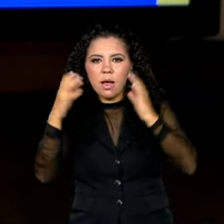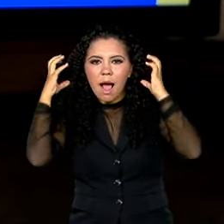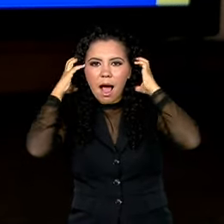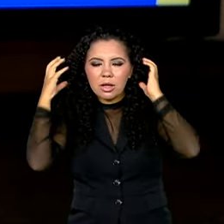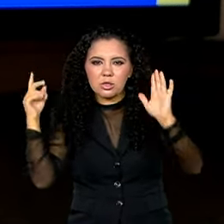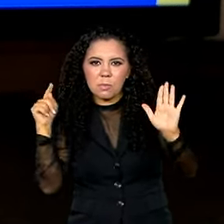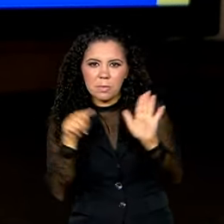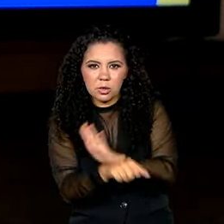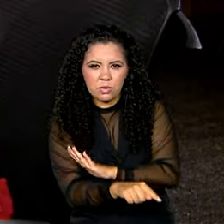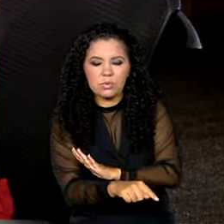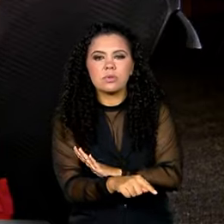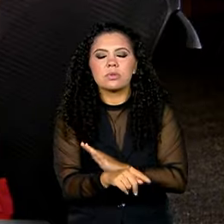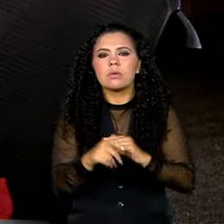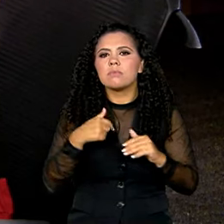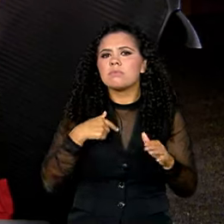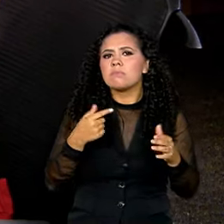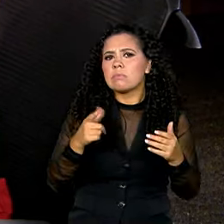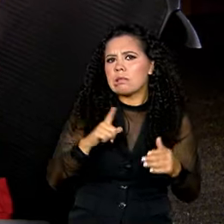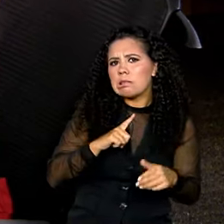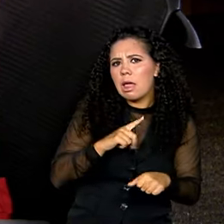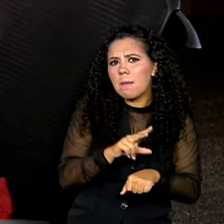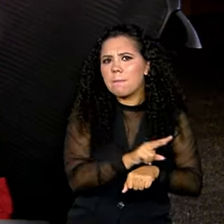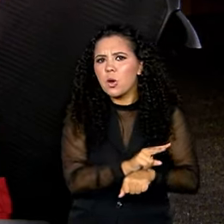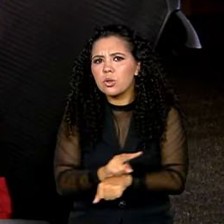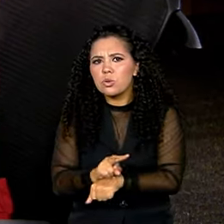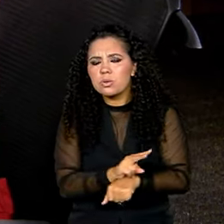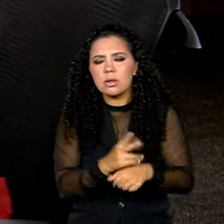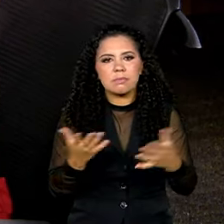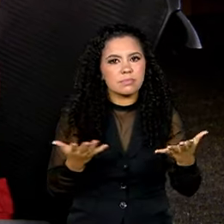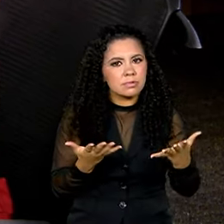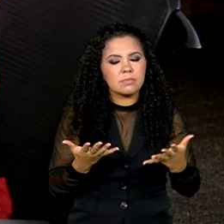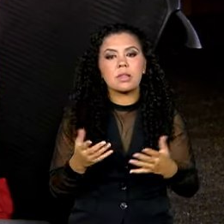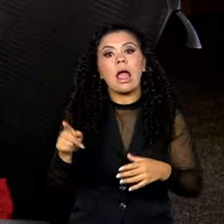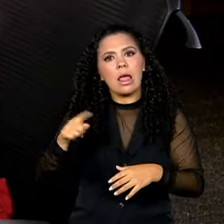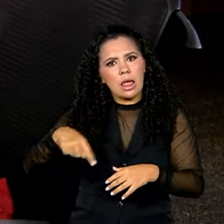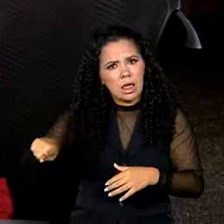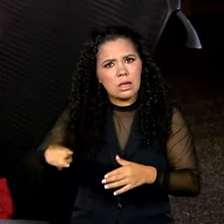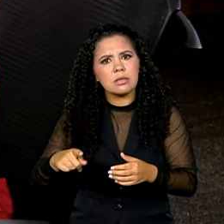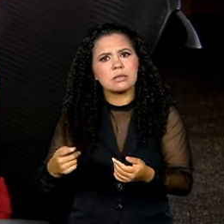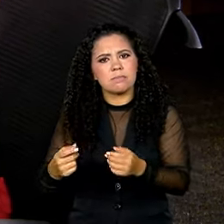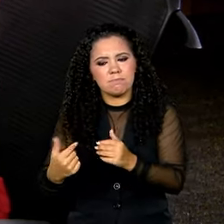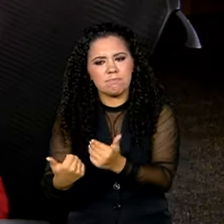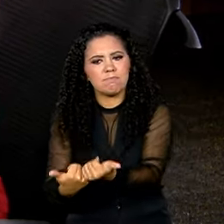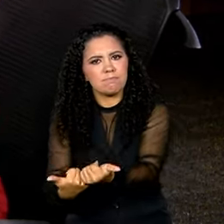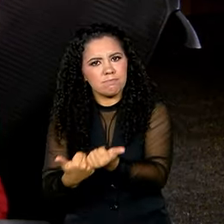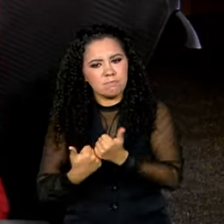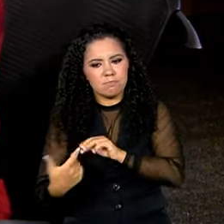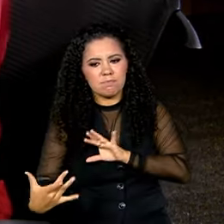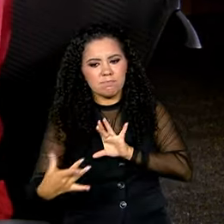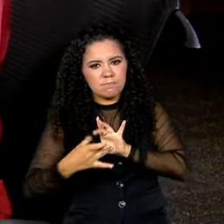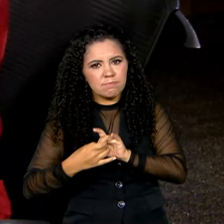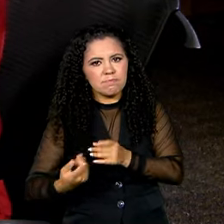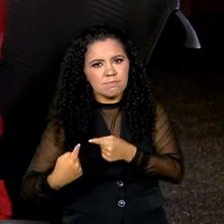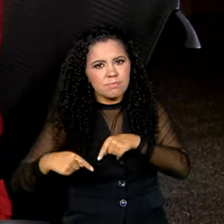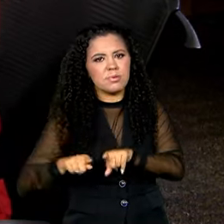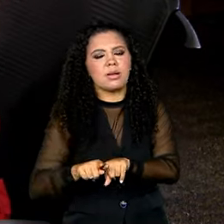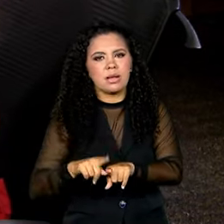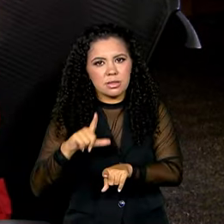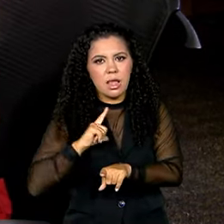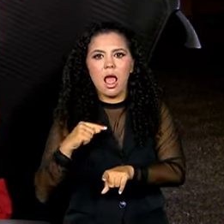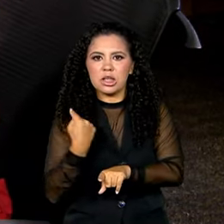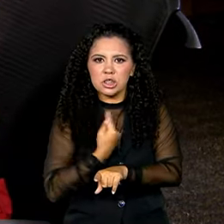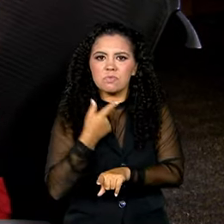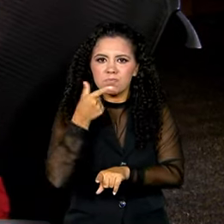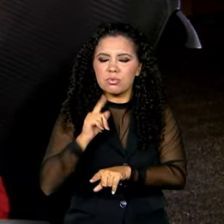né, nesse monitoramento. Eles são grandes parceiros, nós estamos avançando nessas parcerias. De fato, o